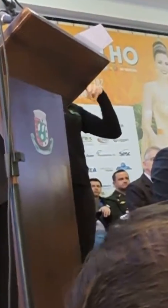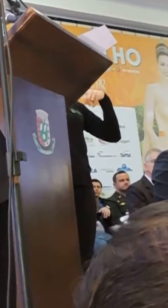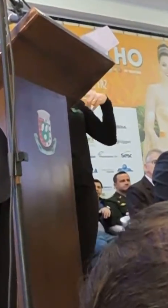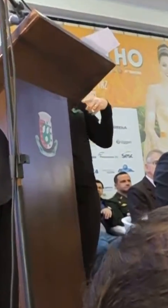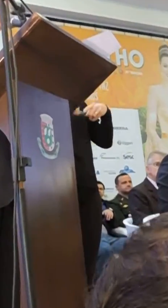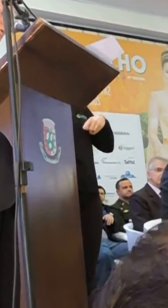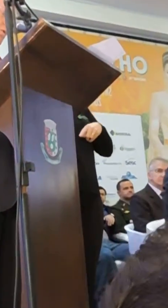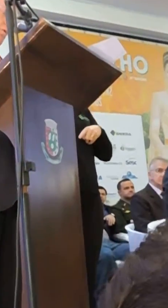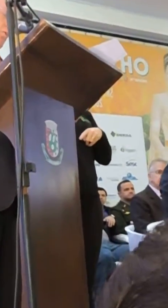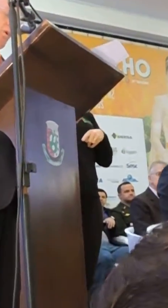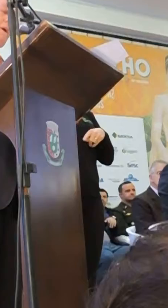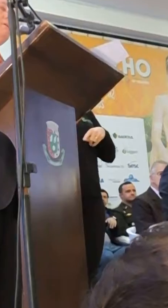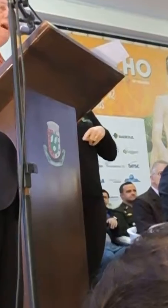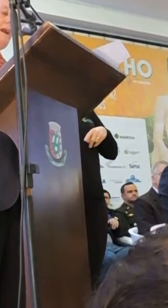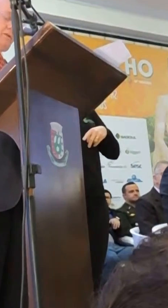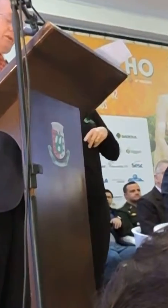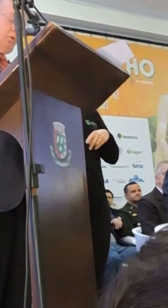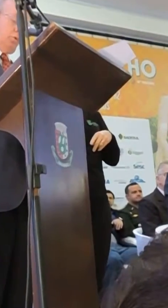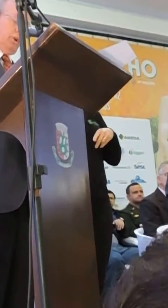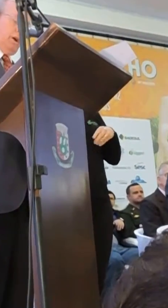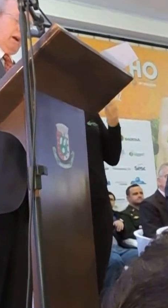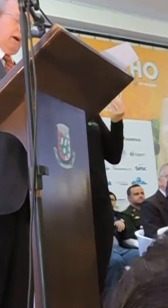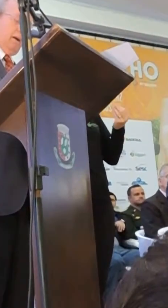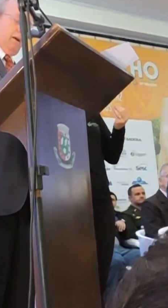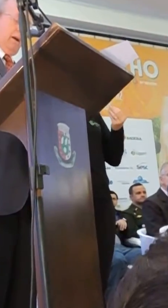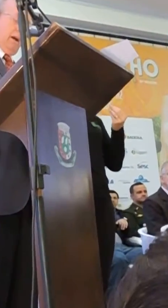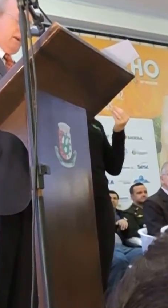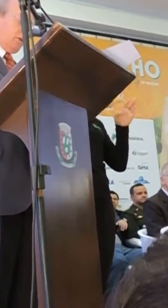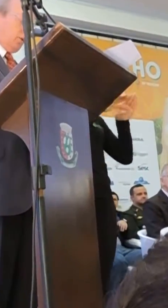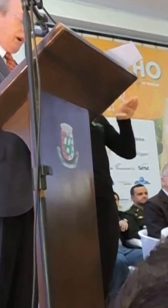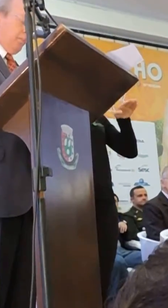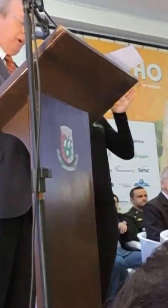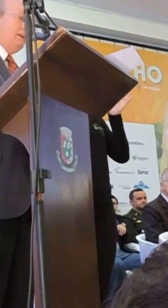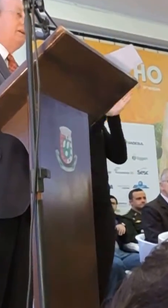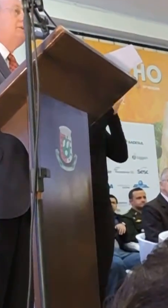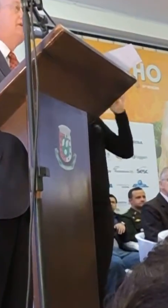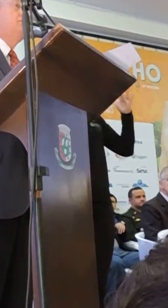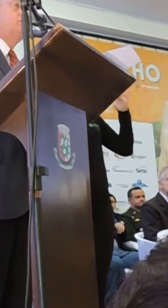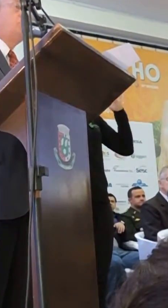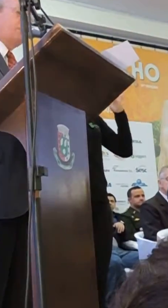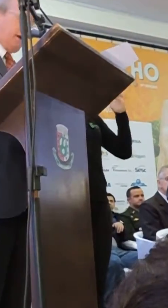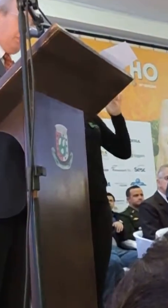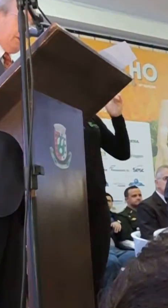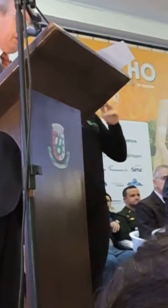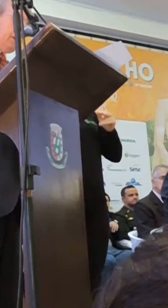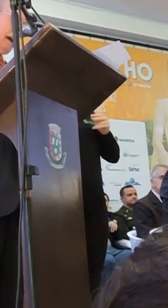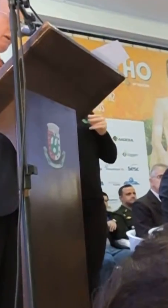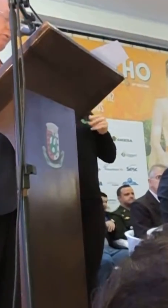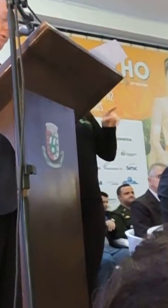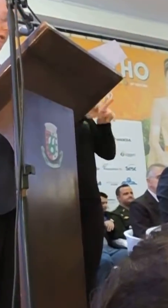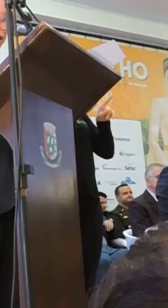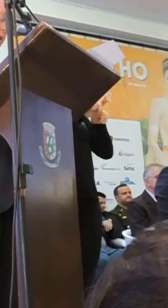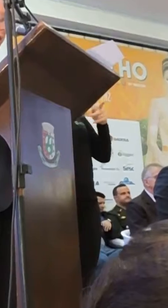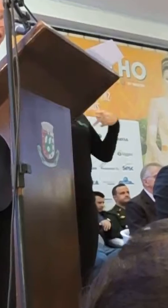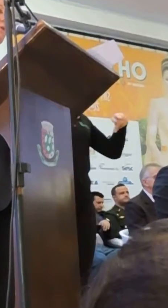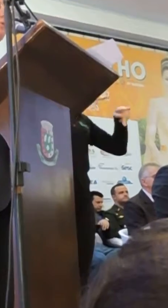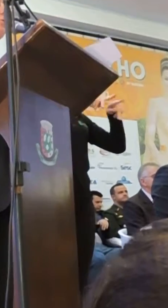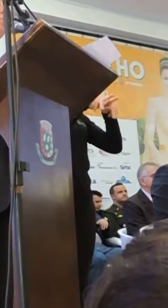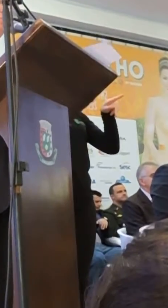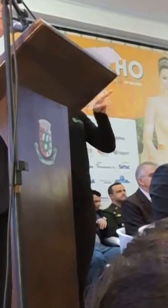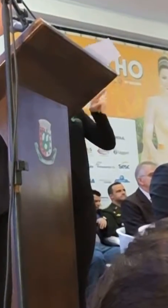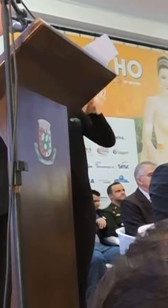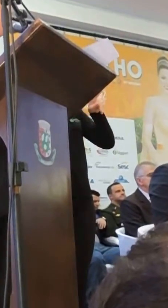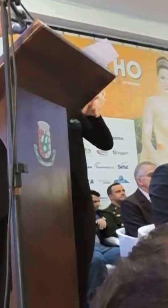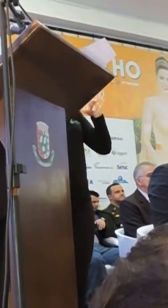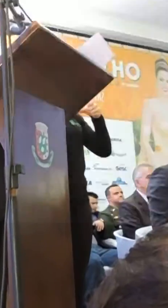público? Como aumentar a sintonia entre os representantes e os representados, entre